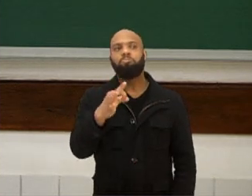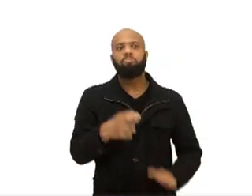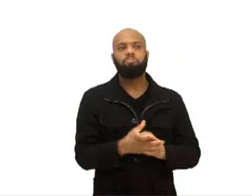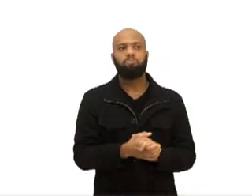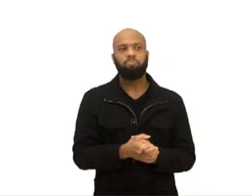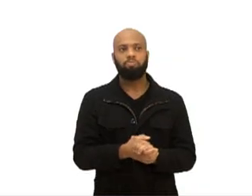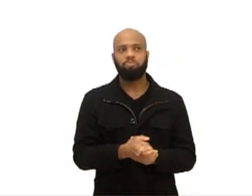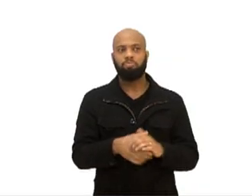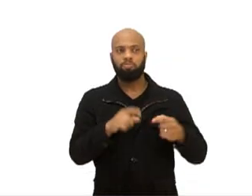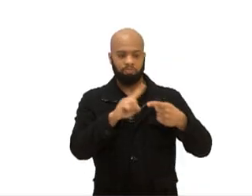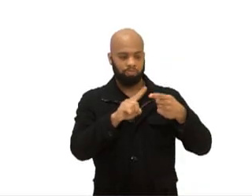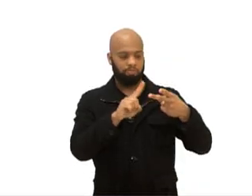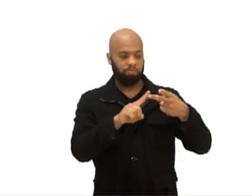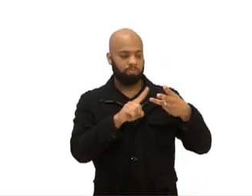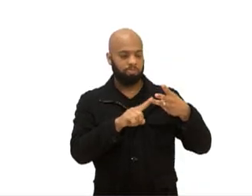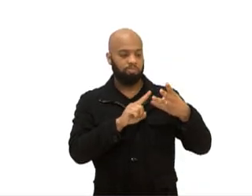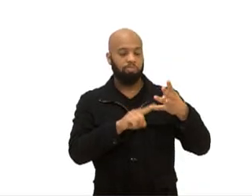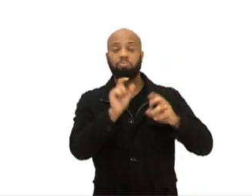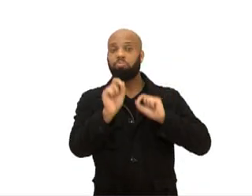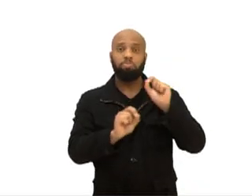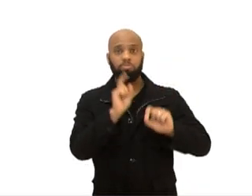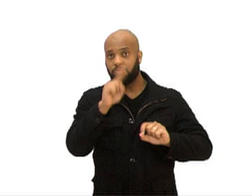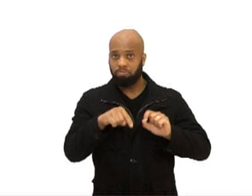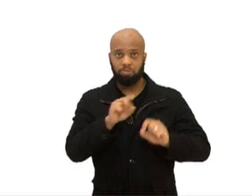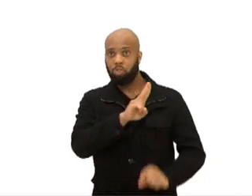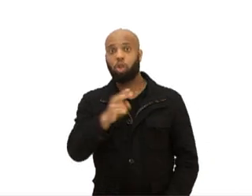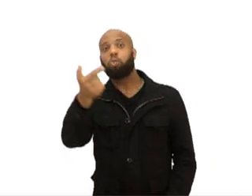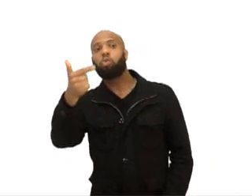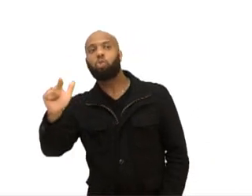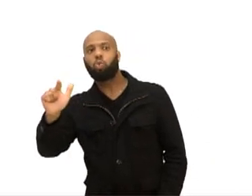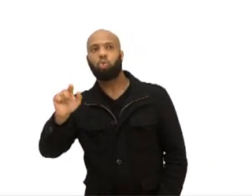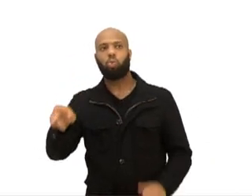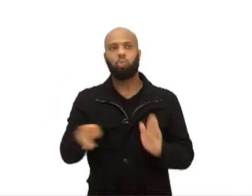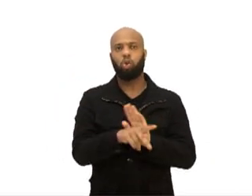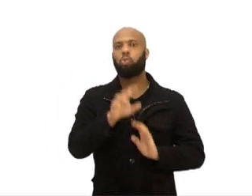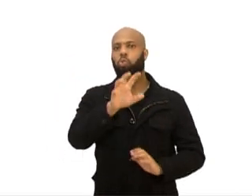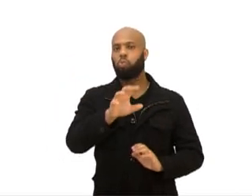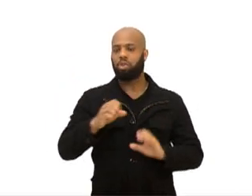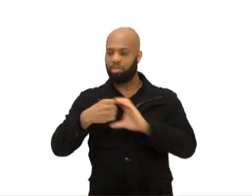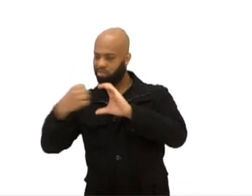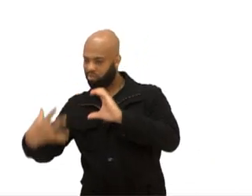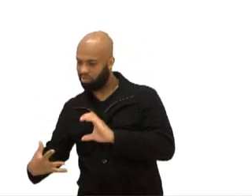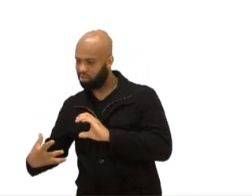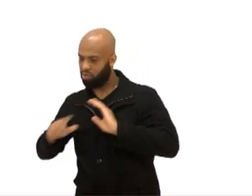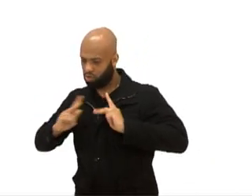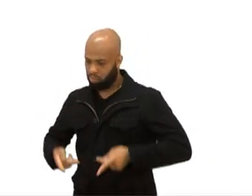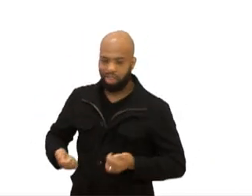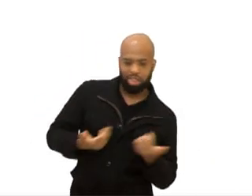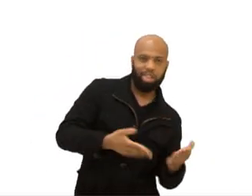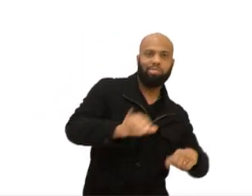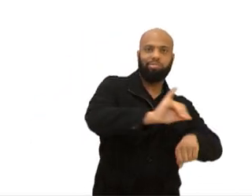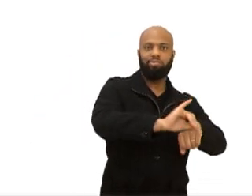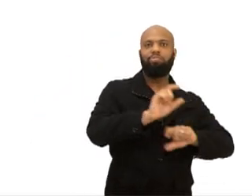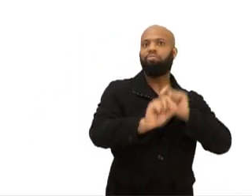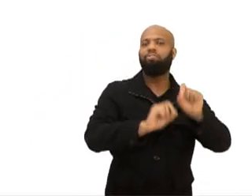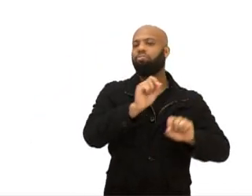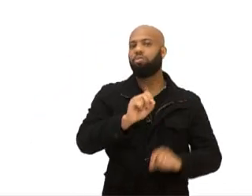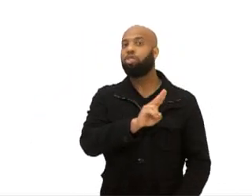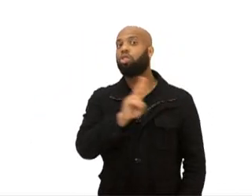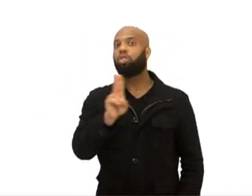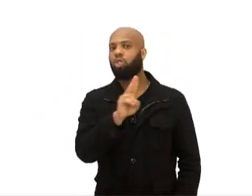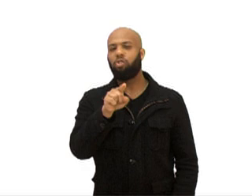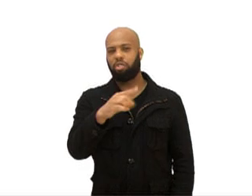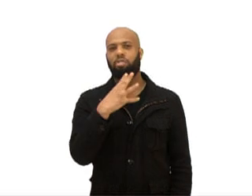Será que é a humanização? A prosopopeia, onomatopeia ou catacrese? Sei que vocês conhecem